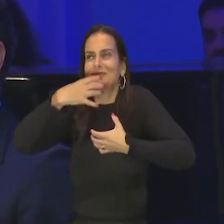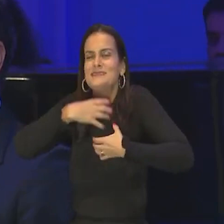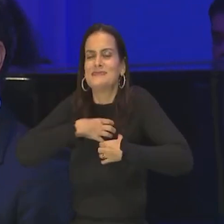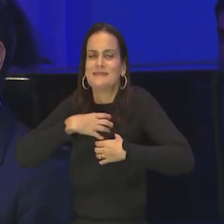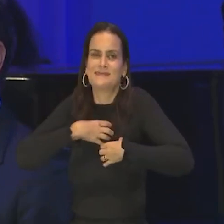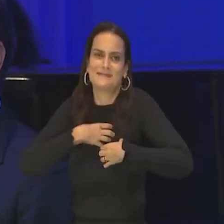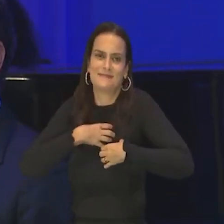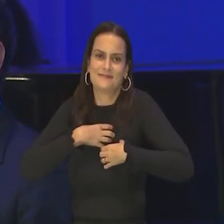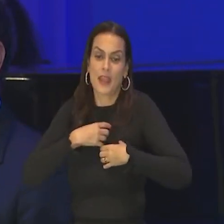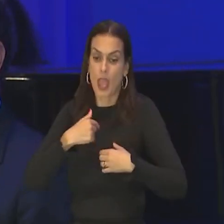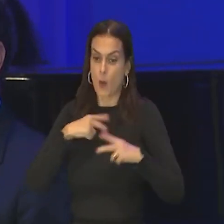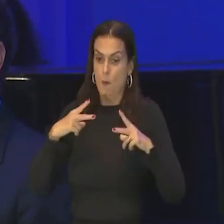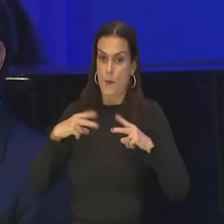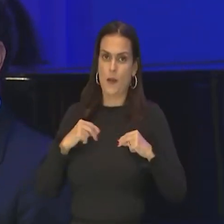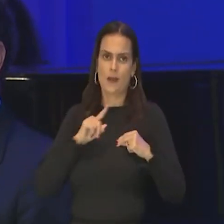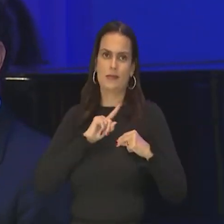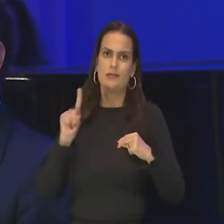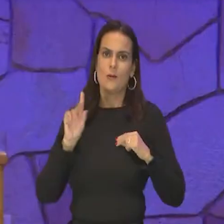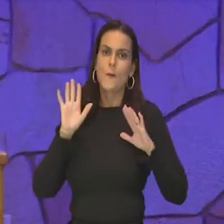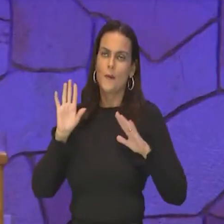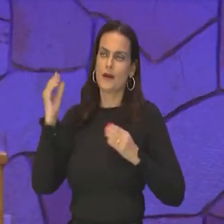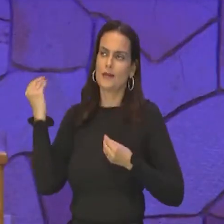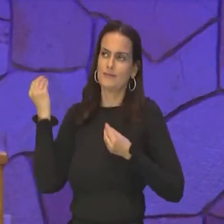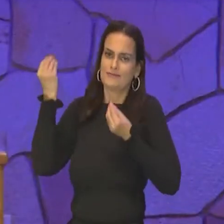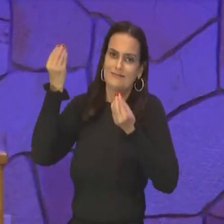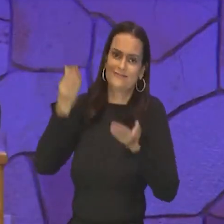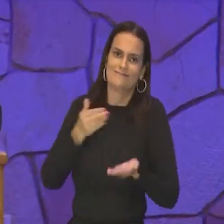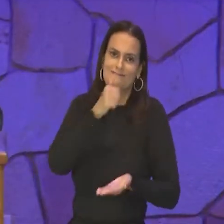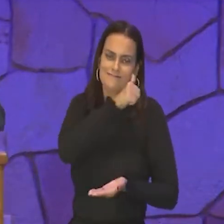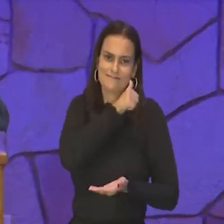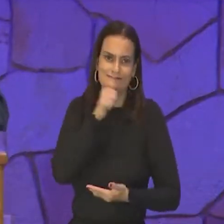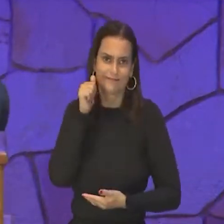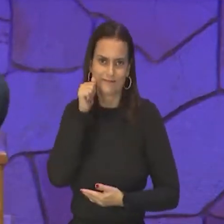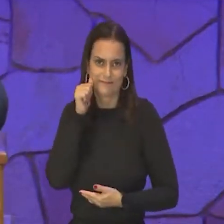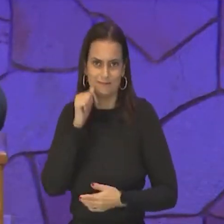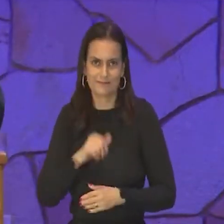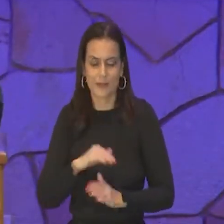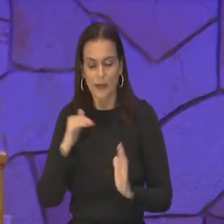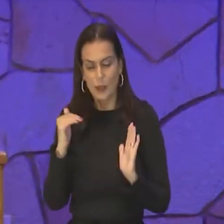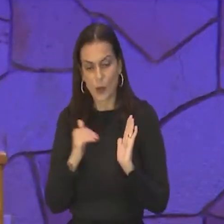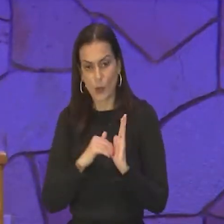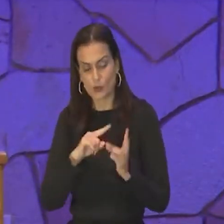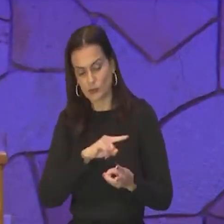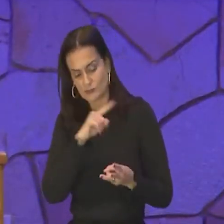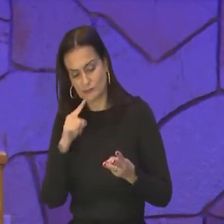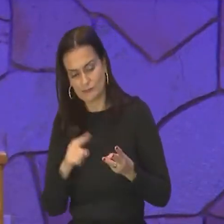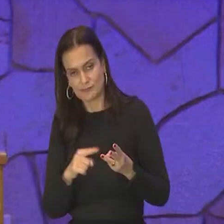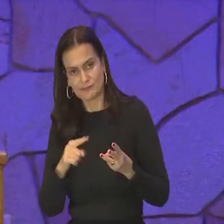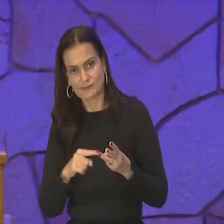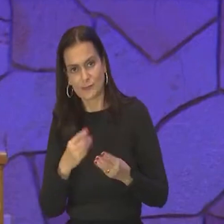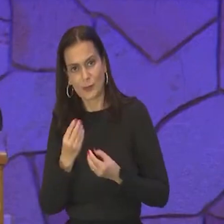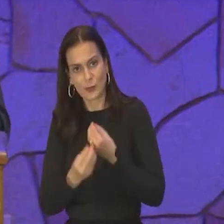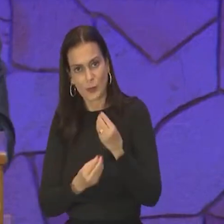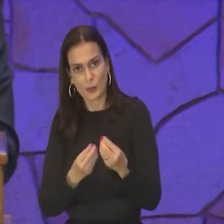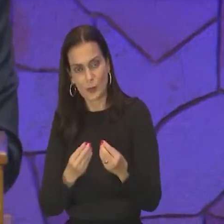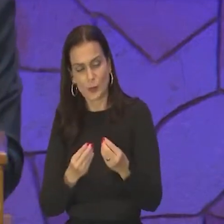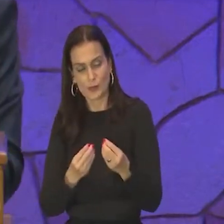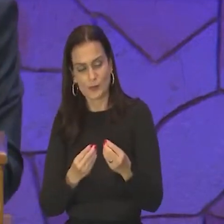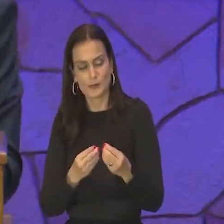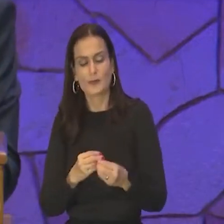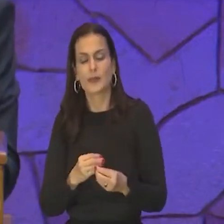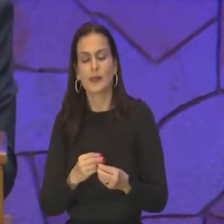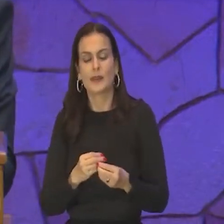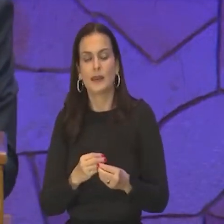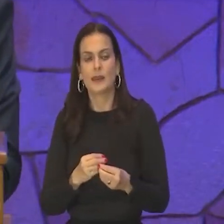favor imerecido que o Senhor a nós trouxe. E em último lugar, ainda destacando o aspecto da ceia, 1 Coríntios